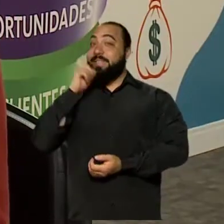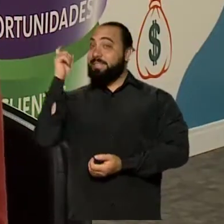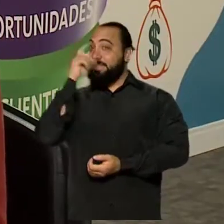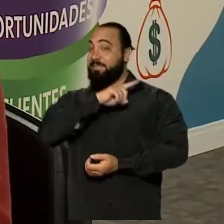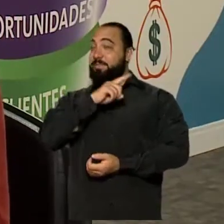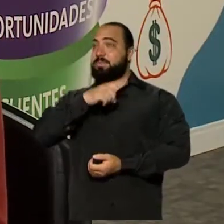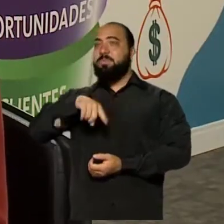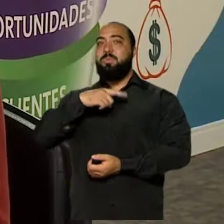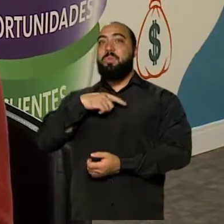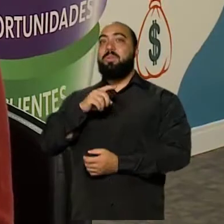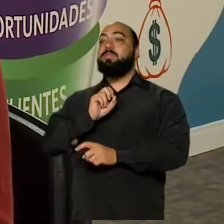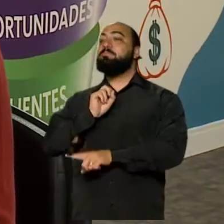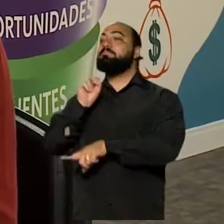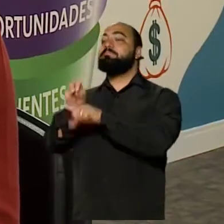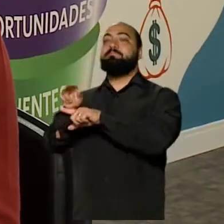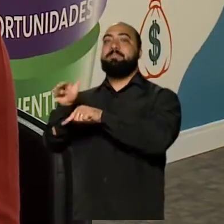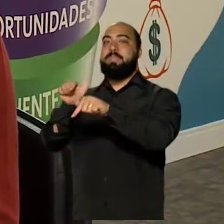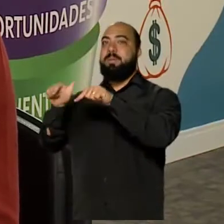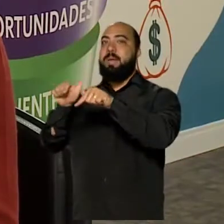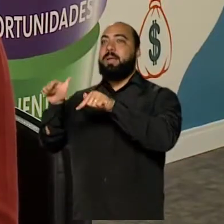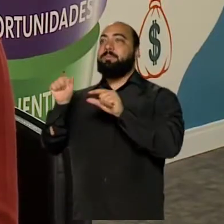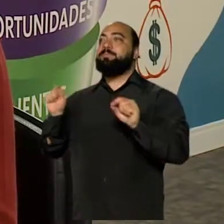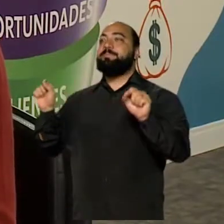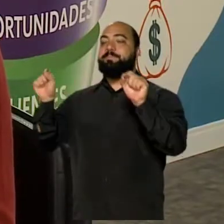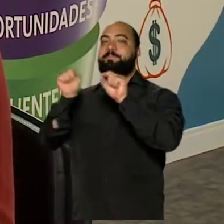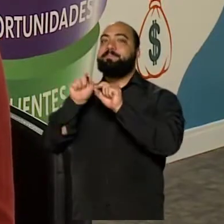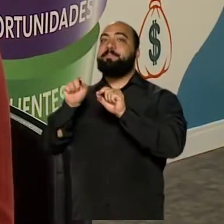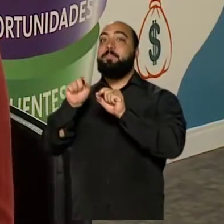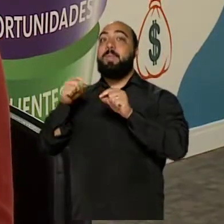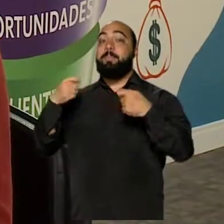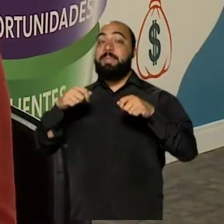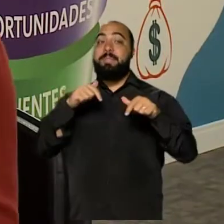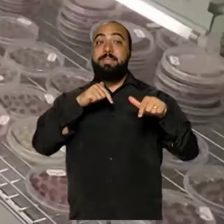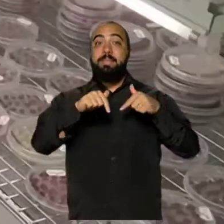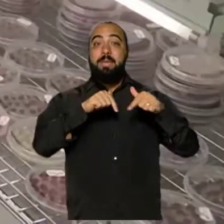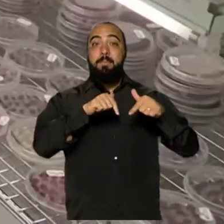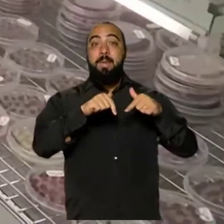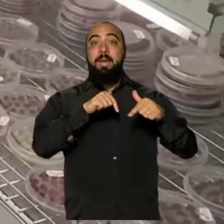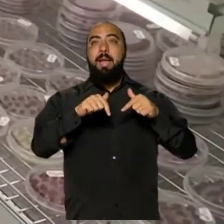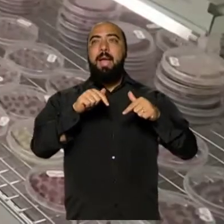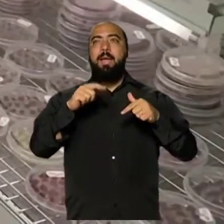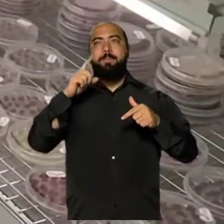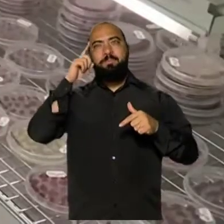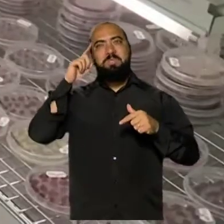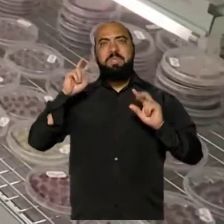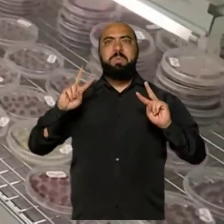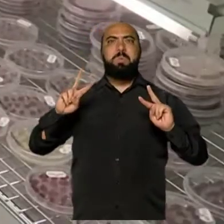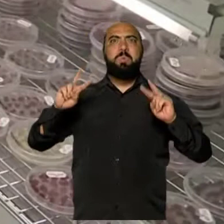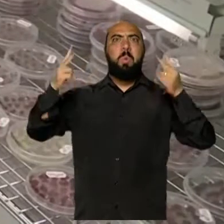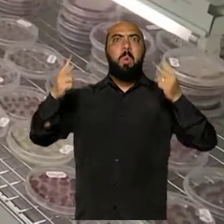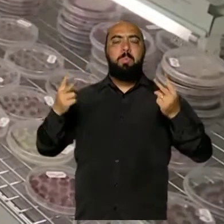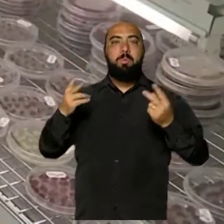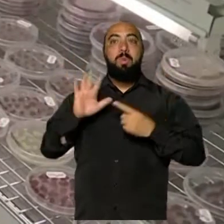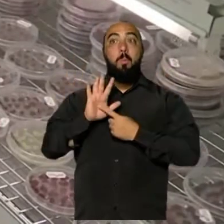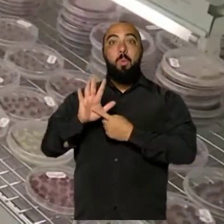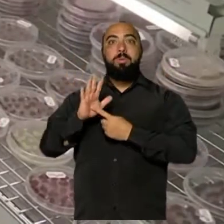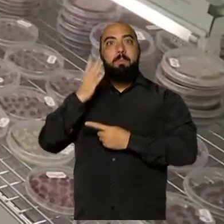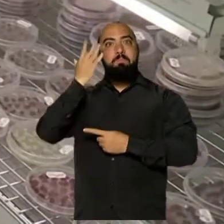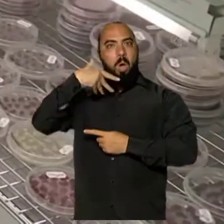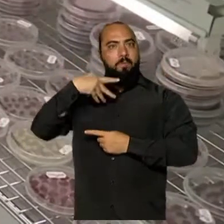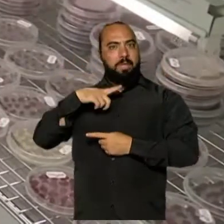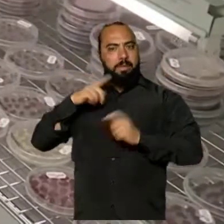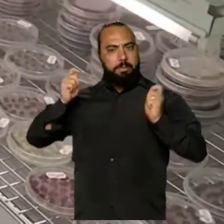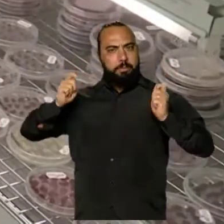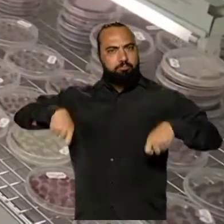a gente vai para o mercado, né? Que a gente tem que trabalhar, nem sei se é dobrado ou mais, para mostrar que a gente tem